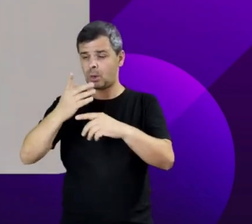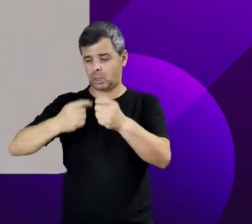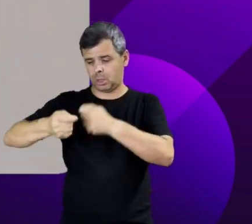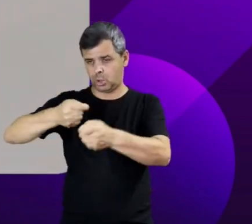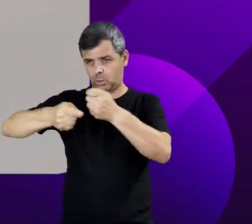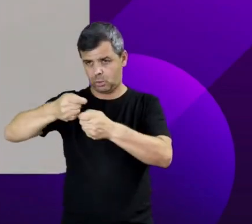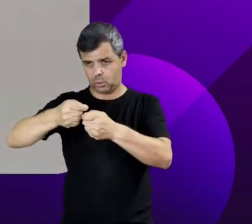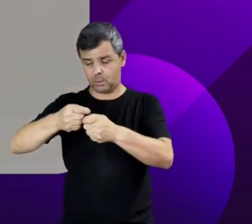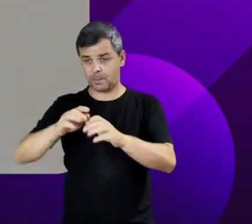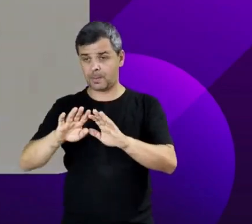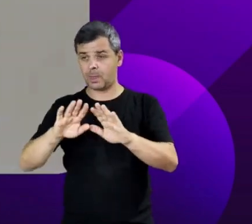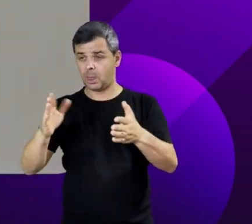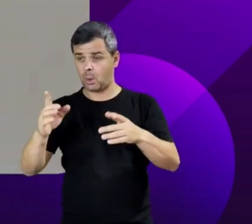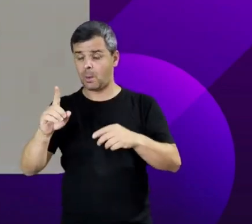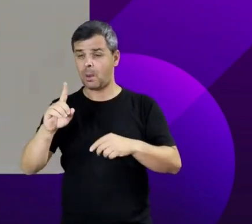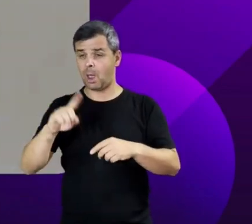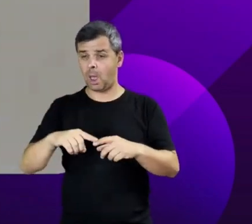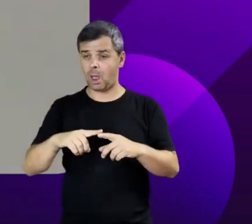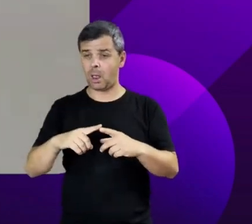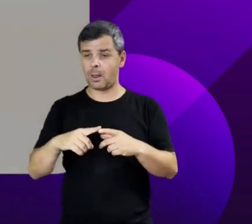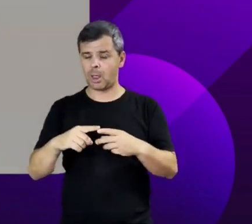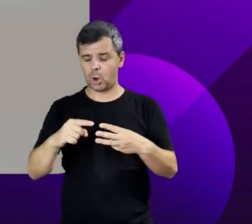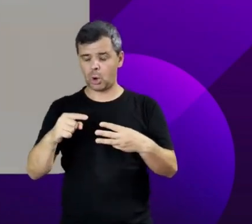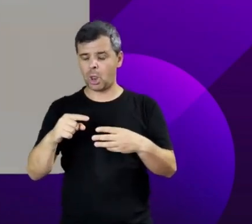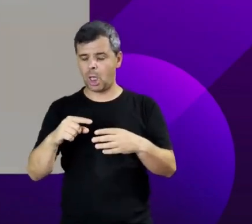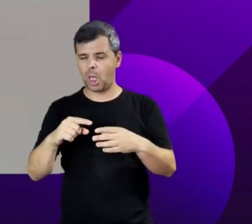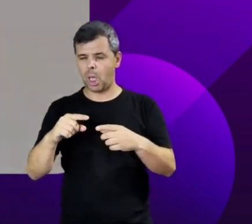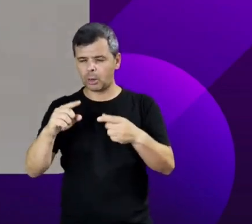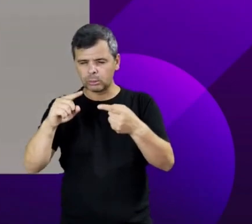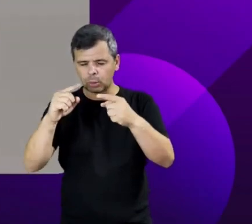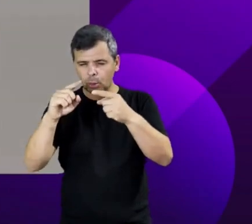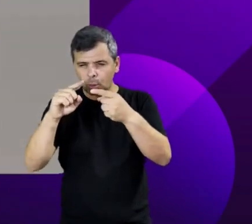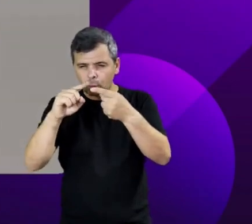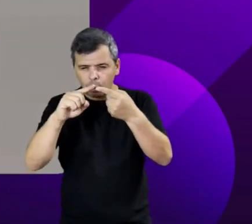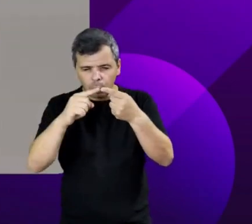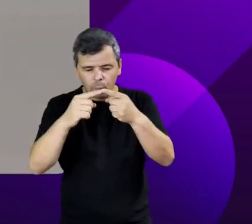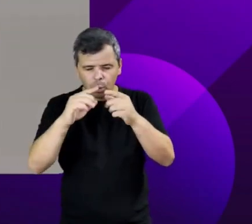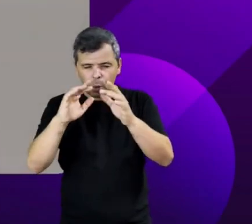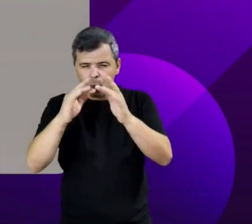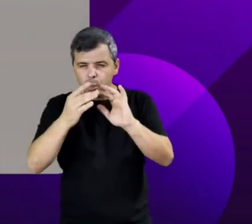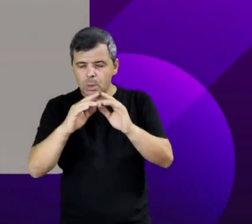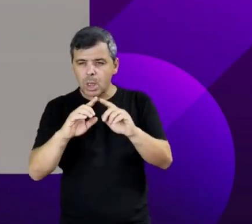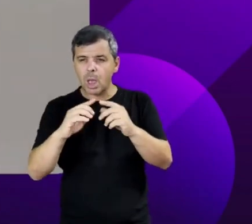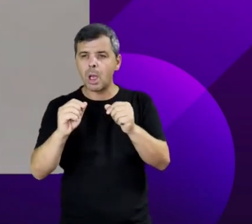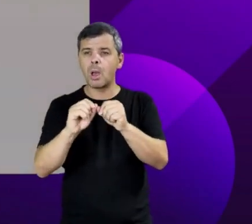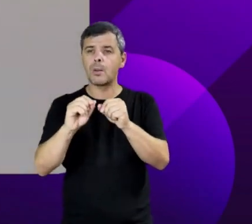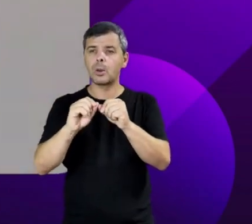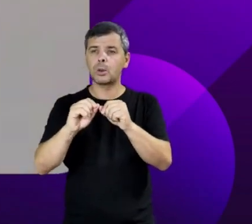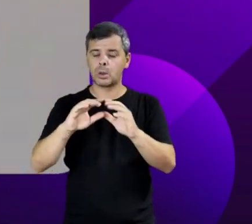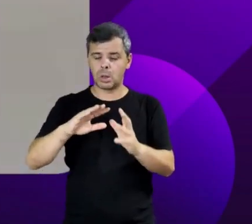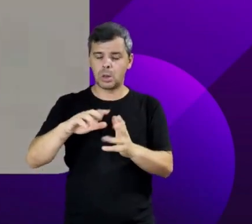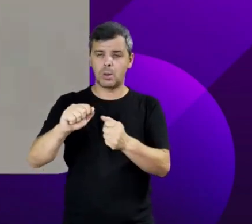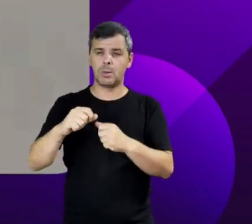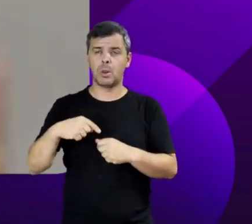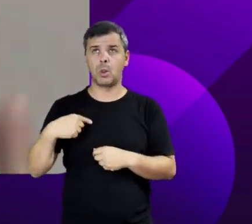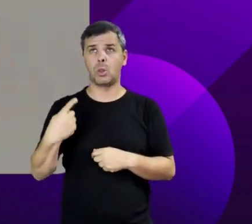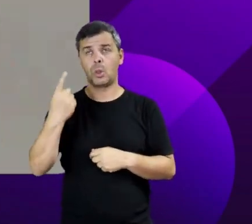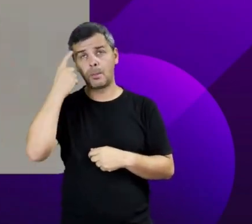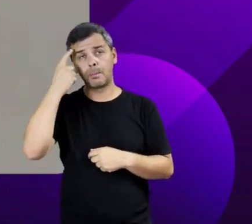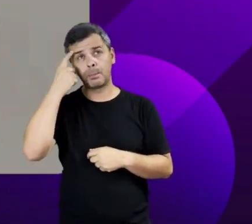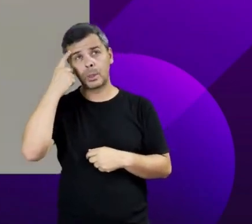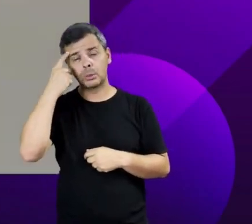econômico, tá? E passa, então, a combinar essas dimensões. Quando nós pensamos, então,